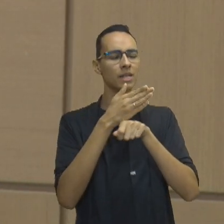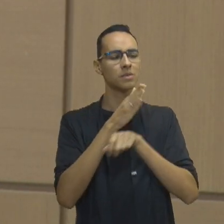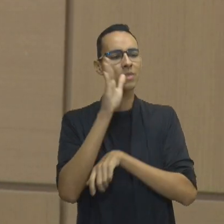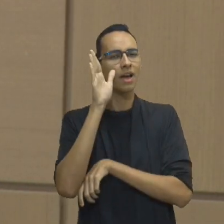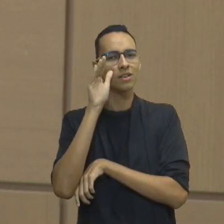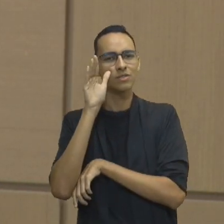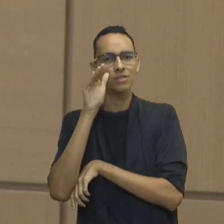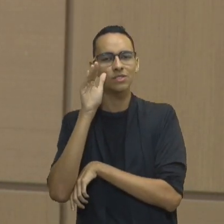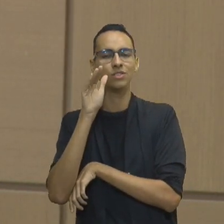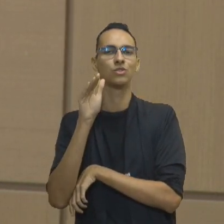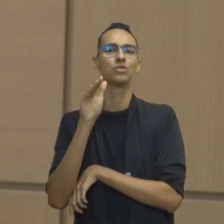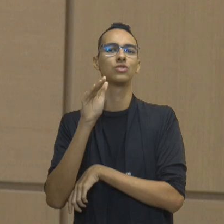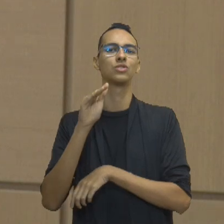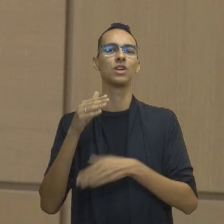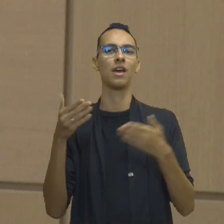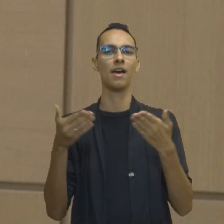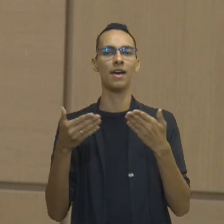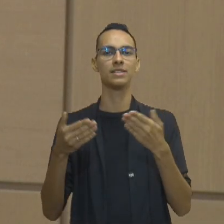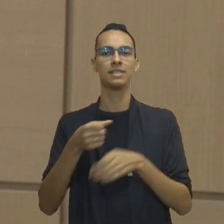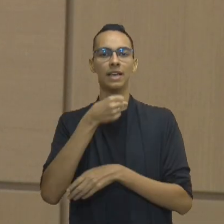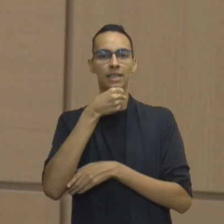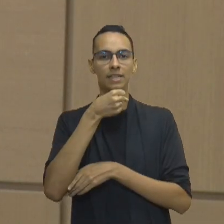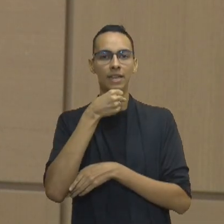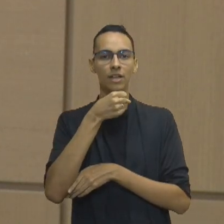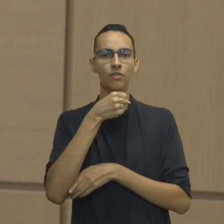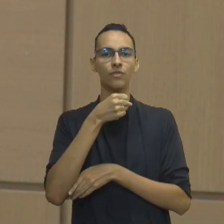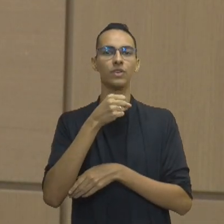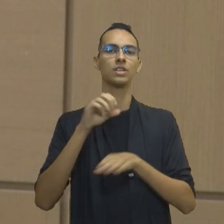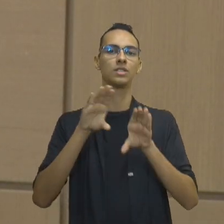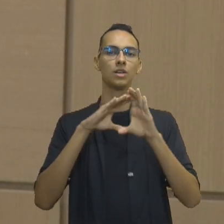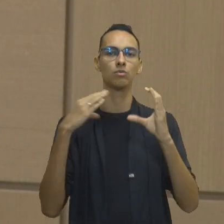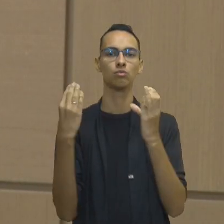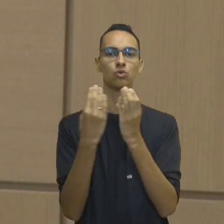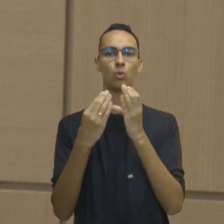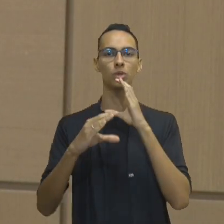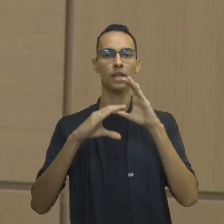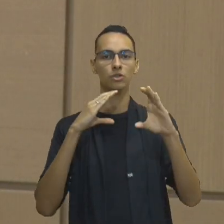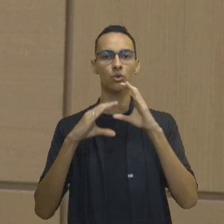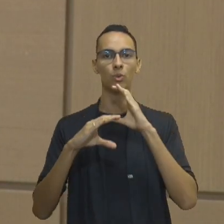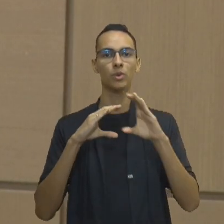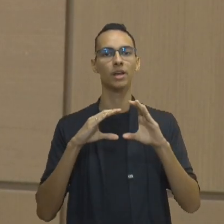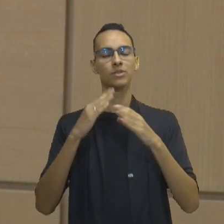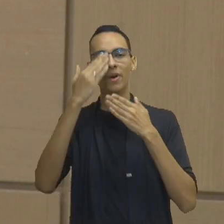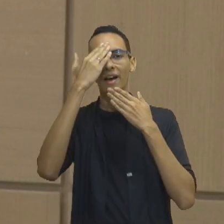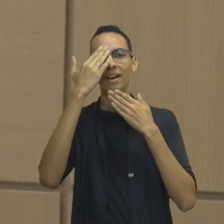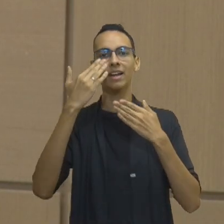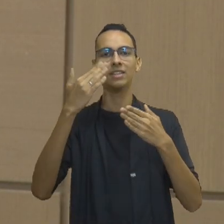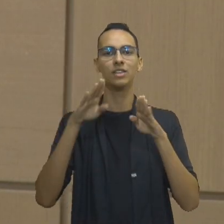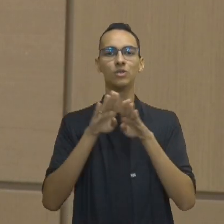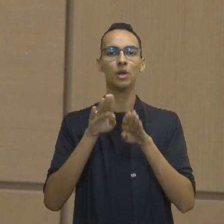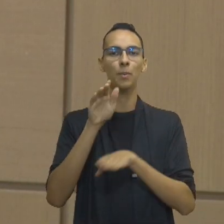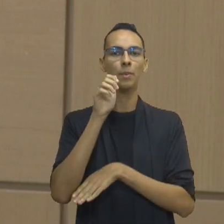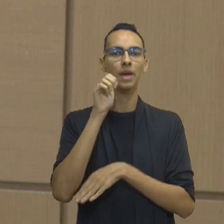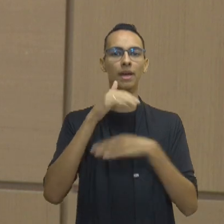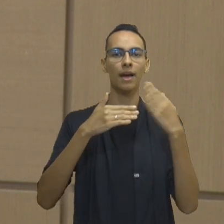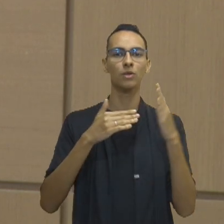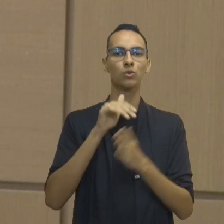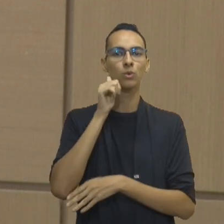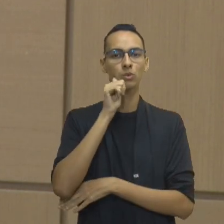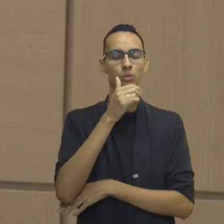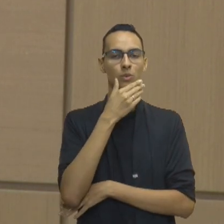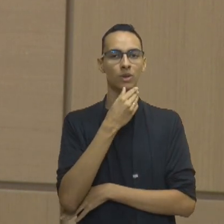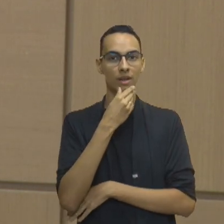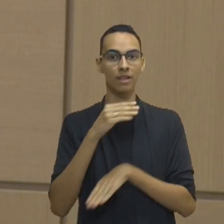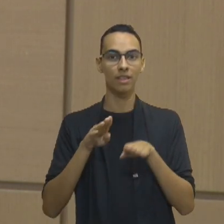entrevista coletiva. Agradeço também a todas e todos que estão nos acompanhando pelo YouTube,